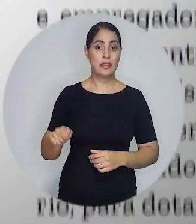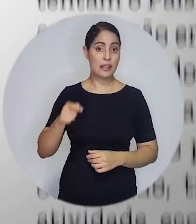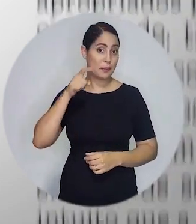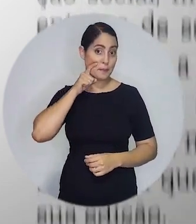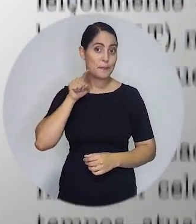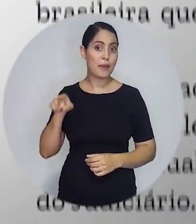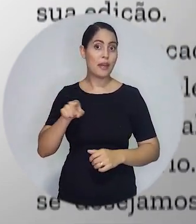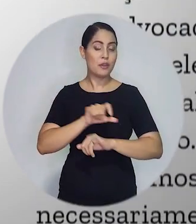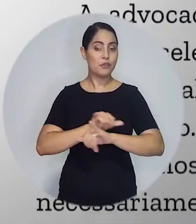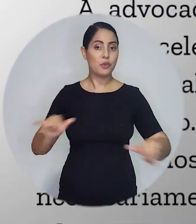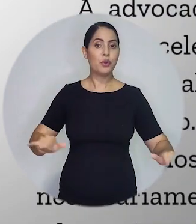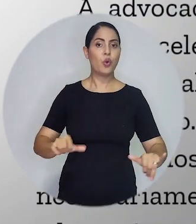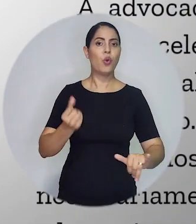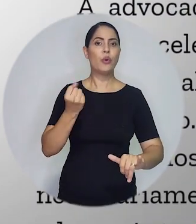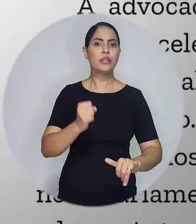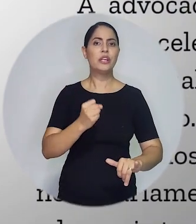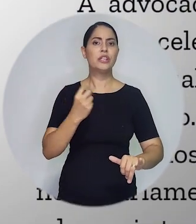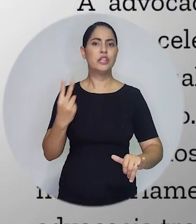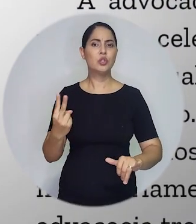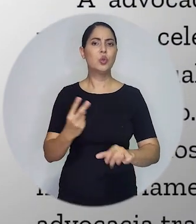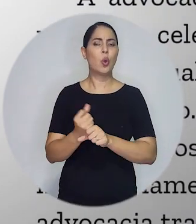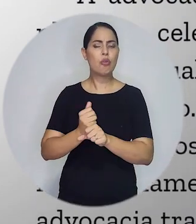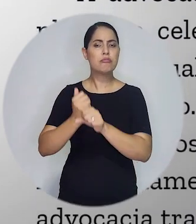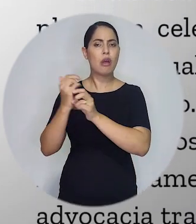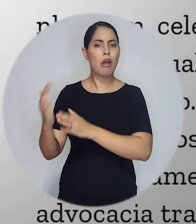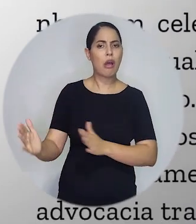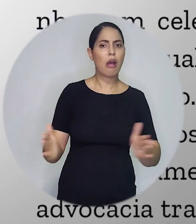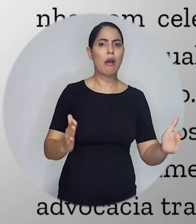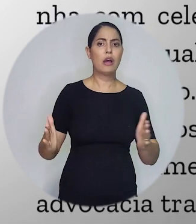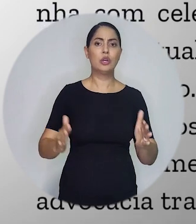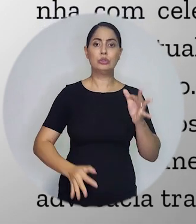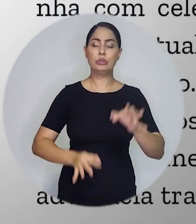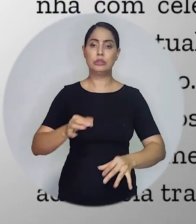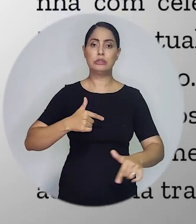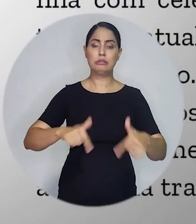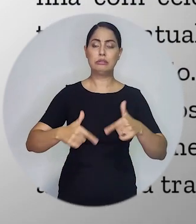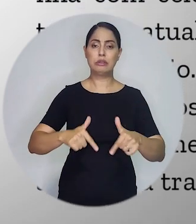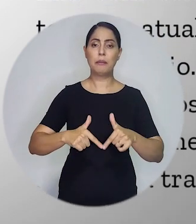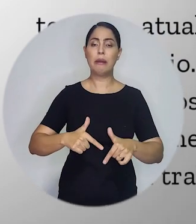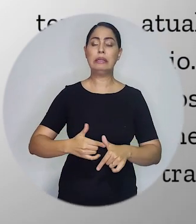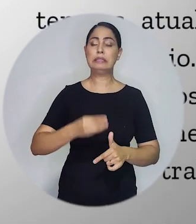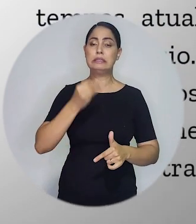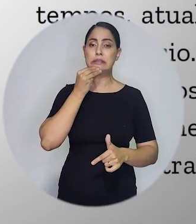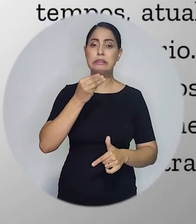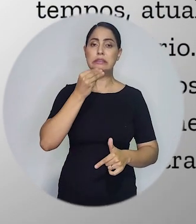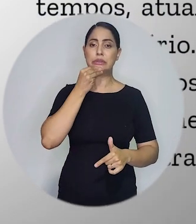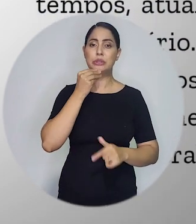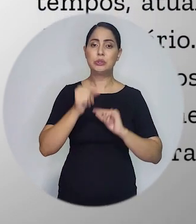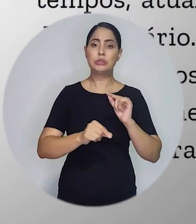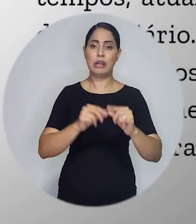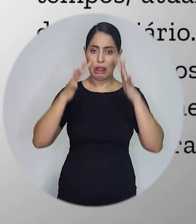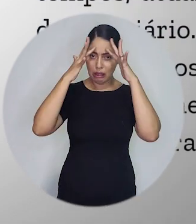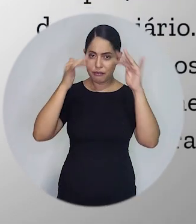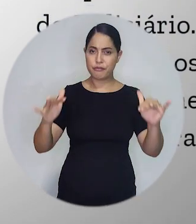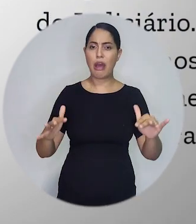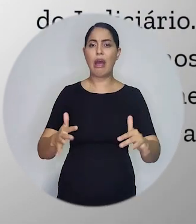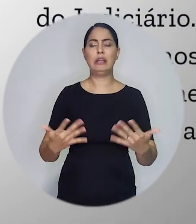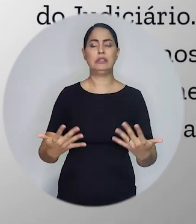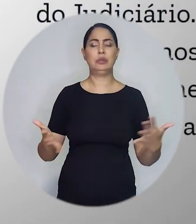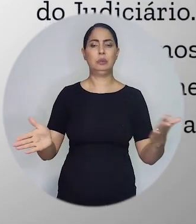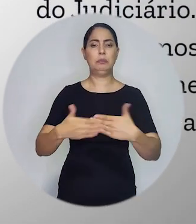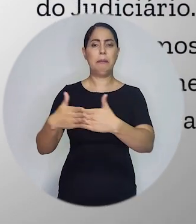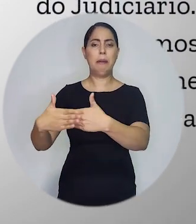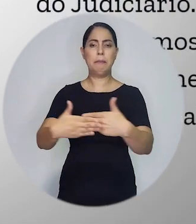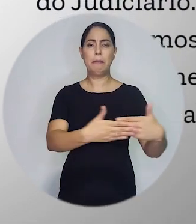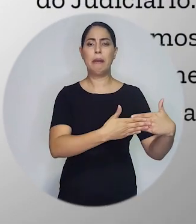Beto afirma que em seus 82 anos a Justiça do Trabalho enfrentou diferentes tentativas de estrangulamento, fechamento de